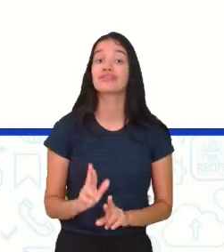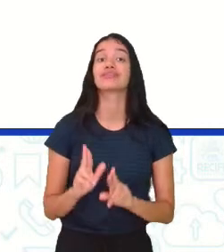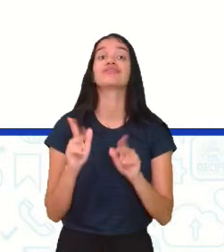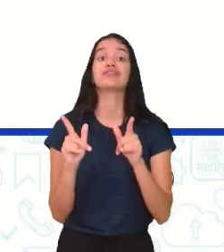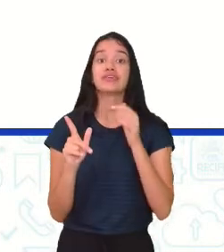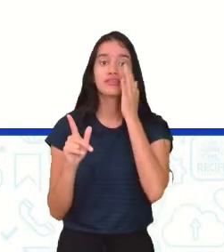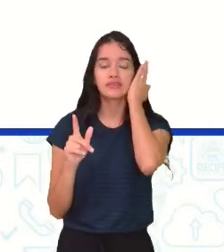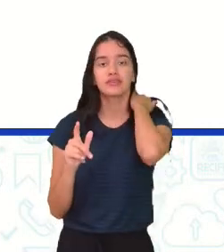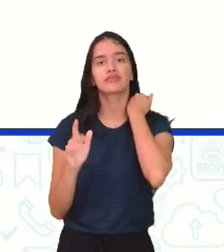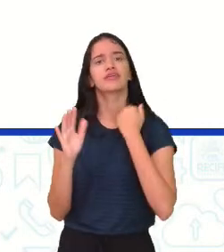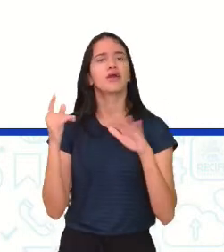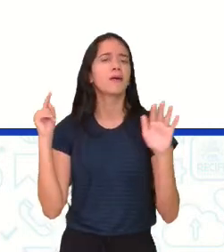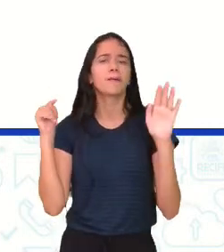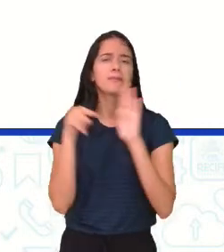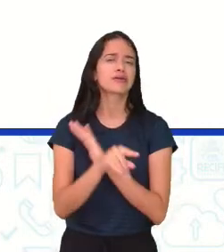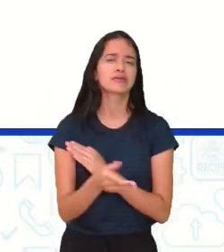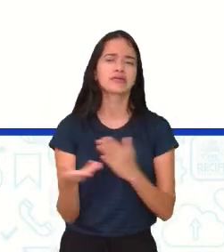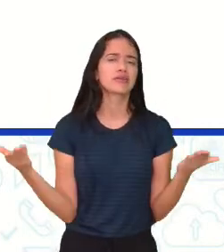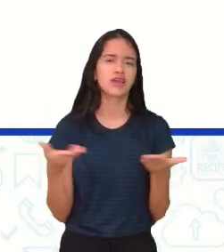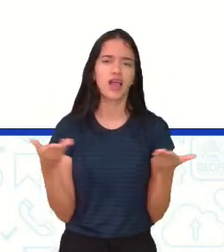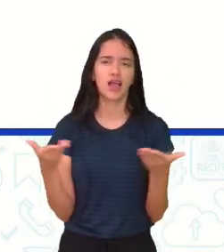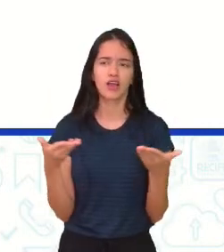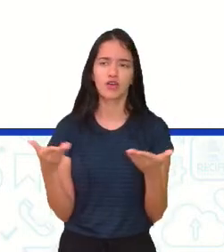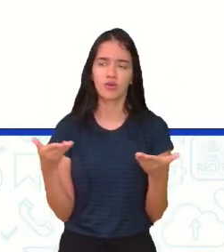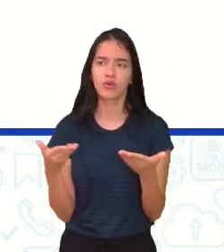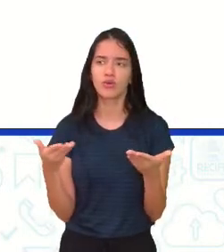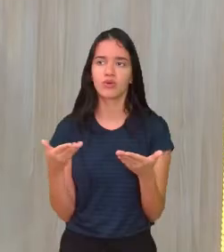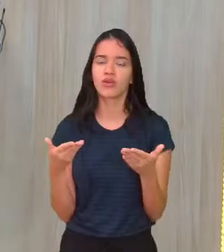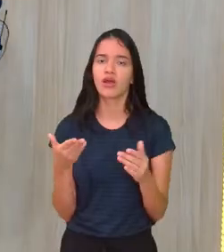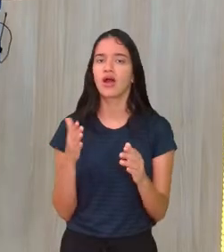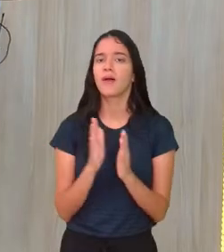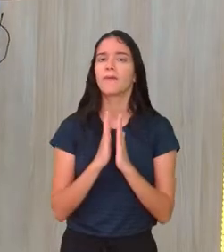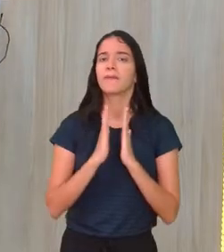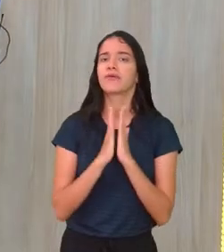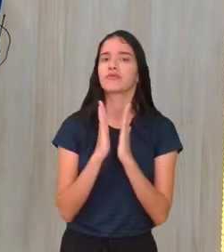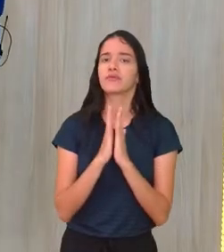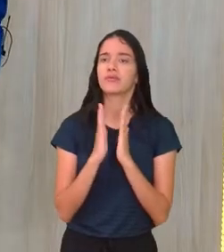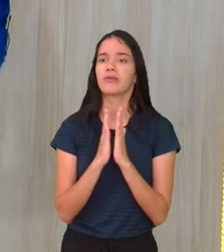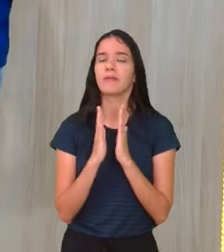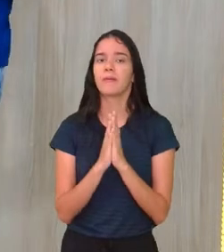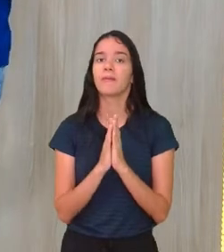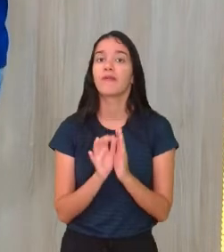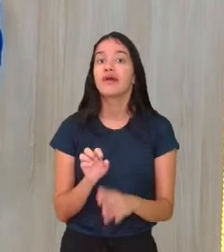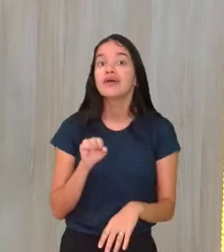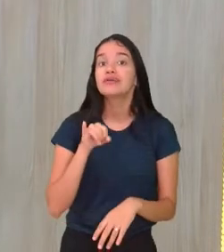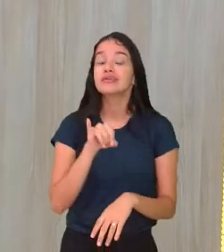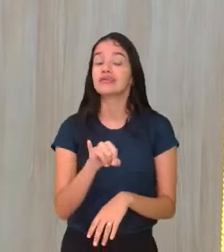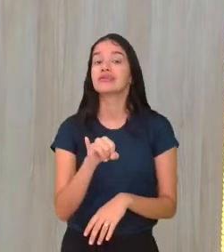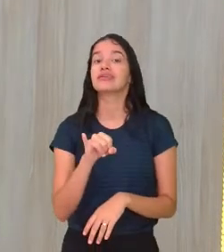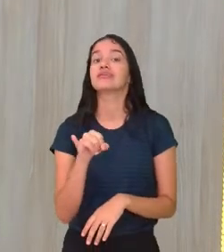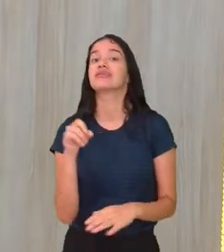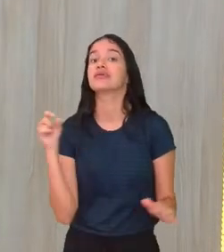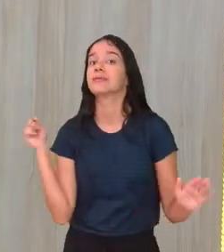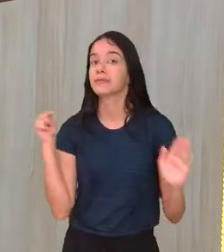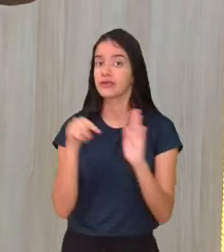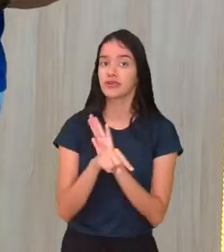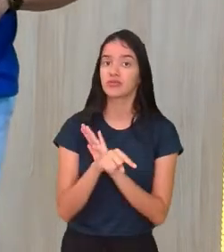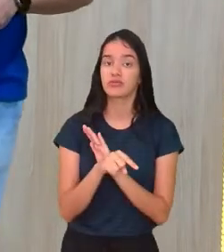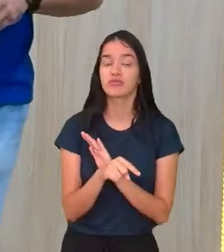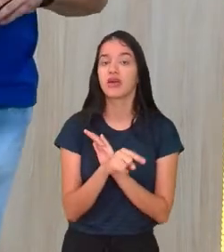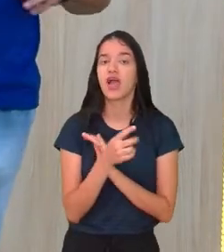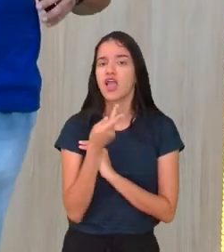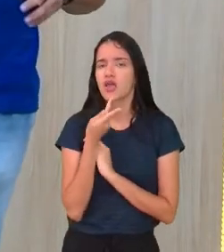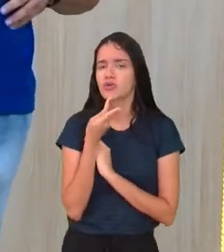diferentes. Perguntinha agora. Corta para mim aqui, por favor, Cleitinho. Se na questão eu